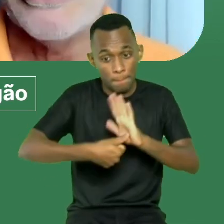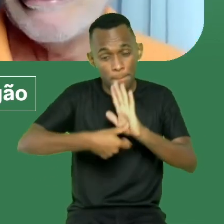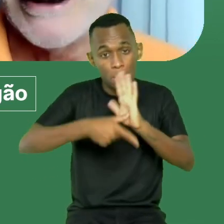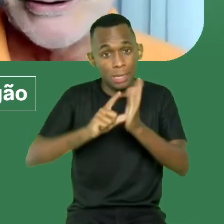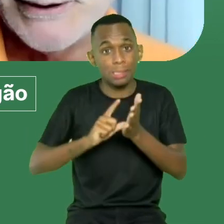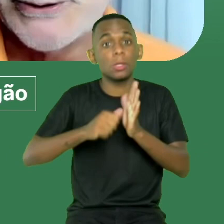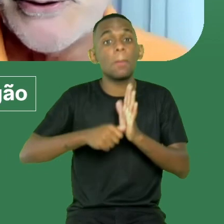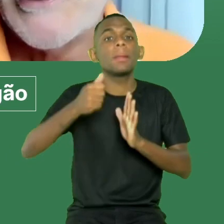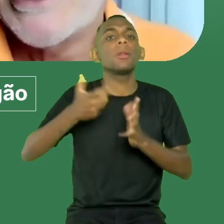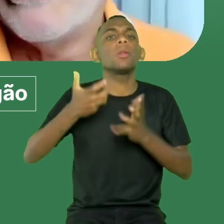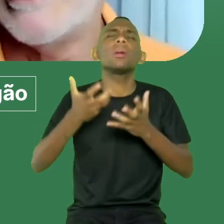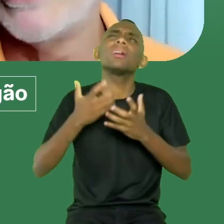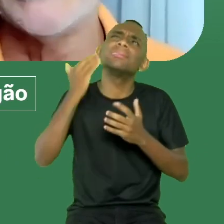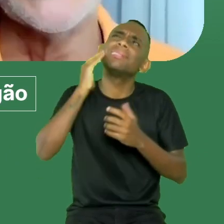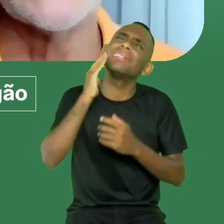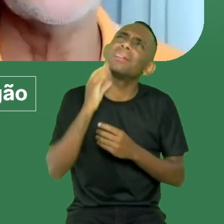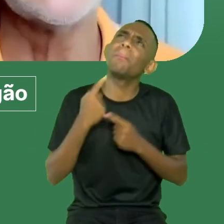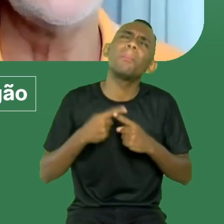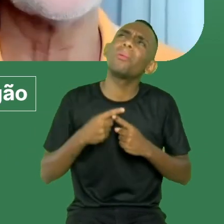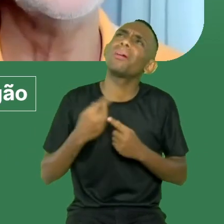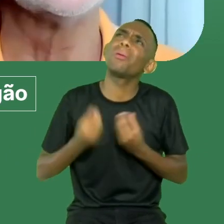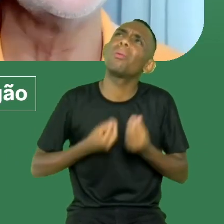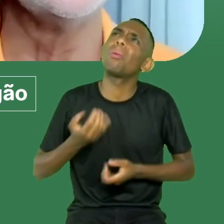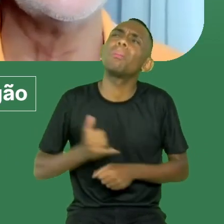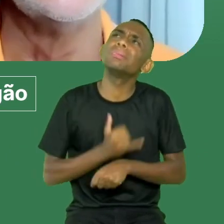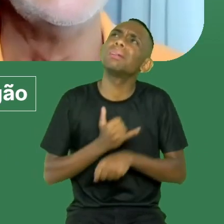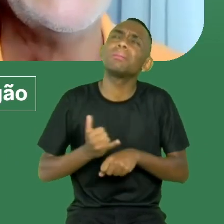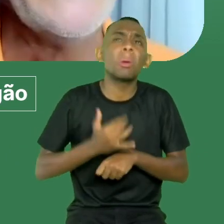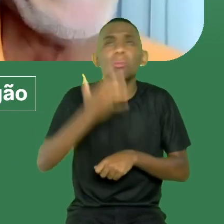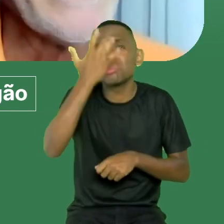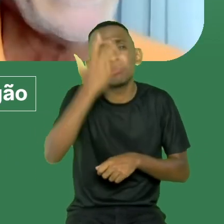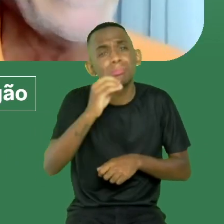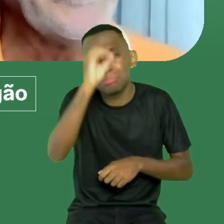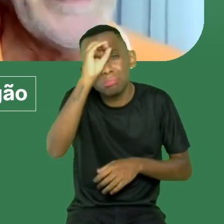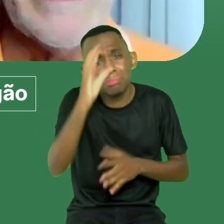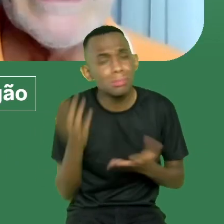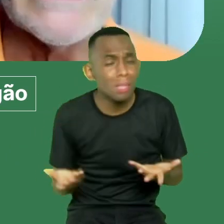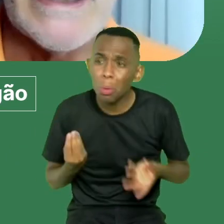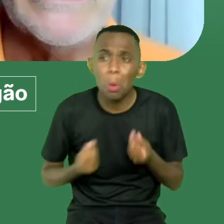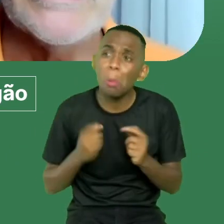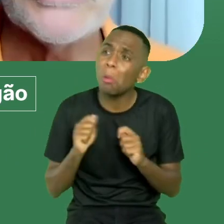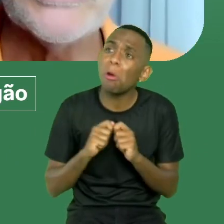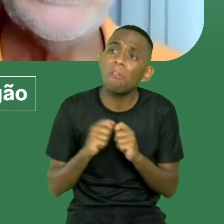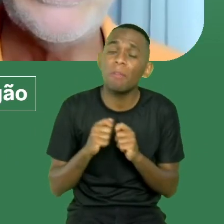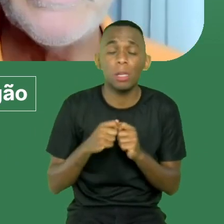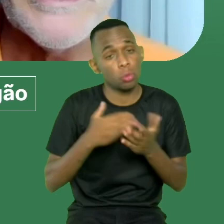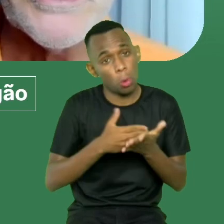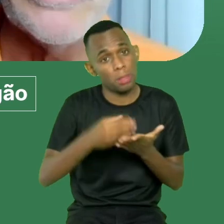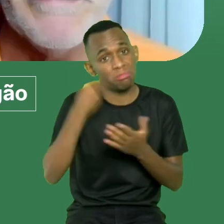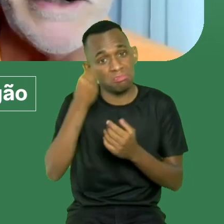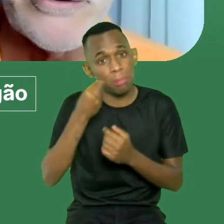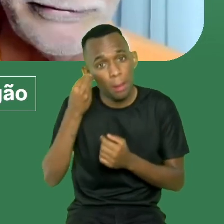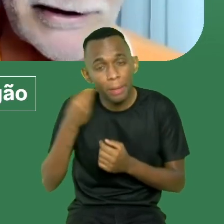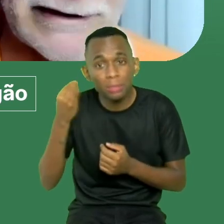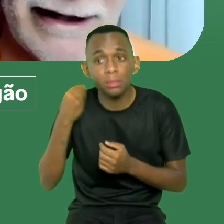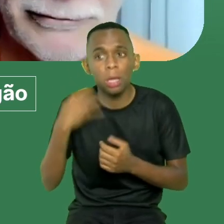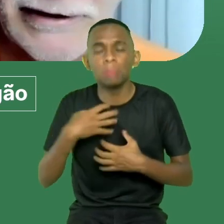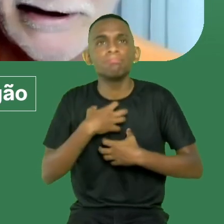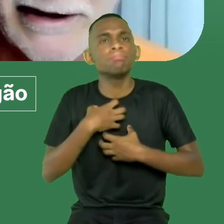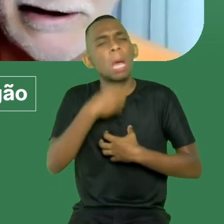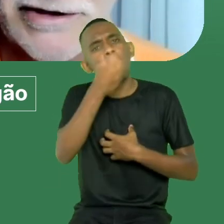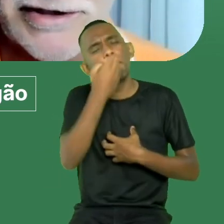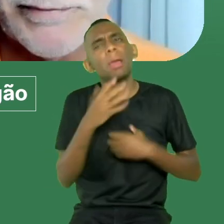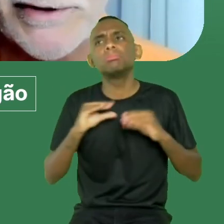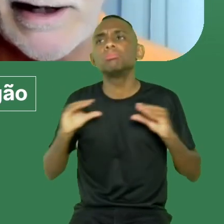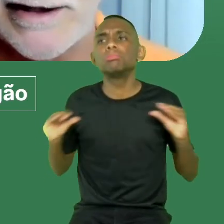por que que eu faço isso, ou como é que eu faço isso. Eu não sei, eu comecei a experimentar isso e fui me sentindo bem, confortável